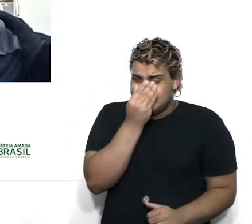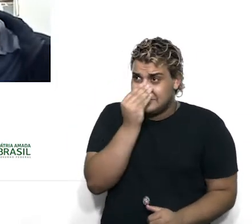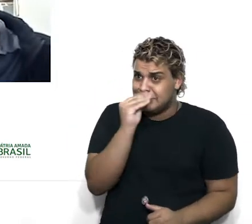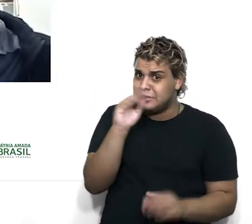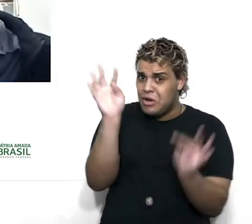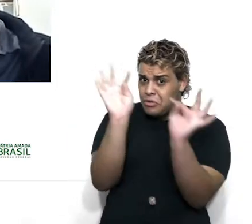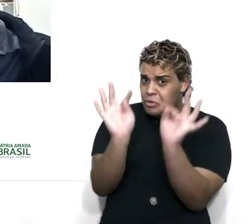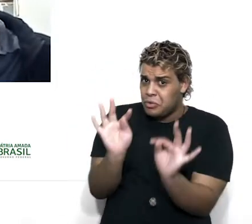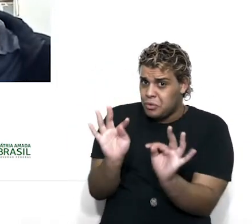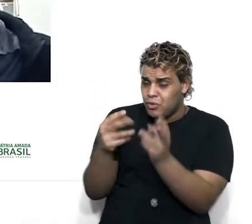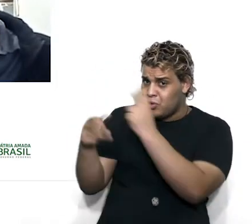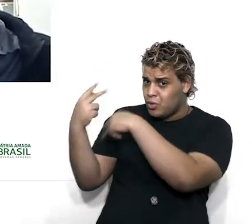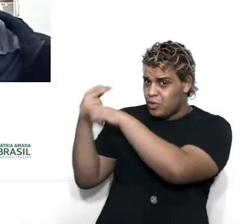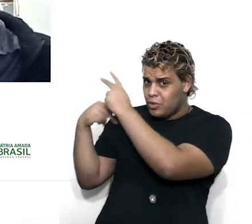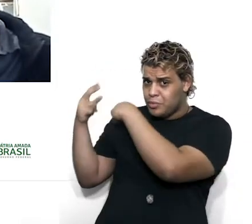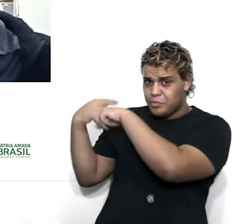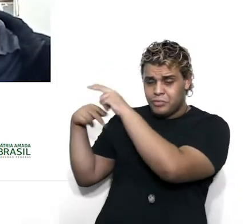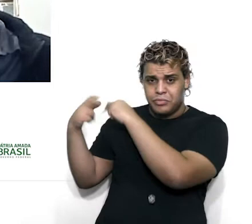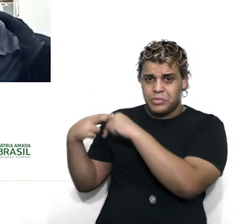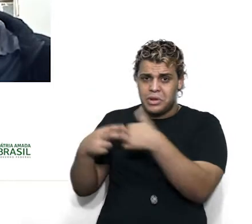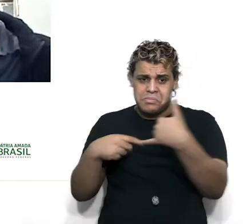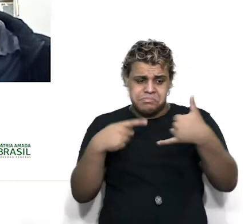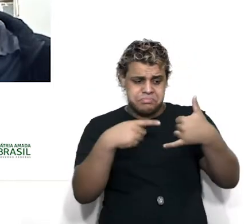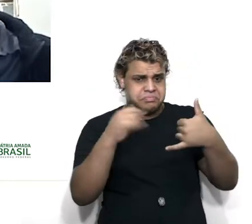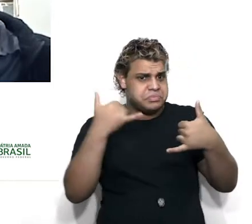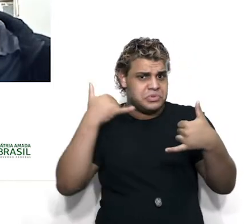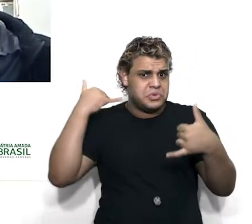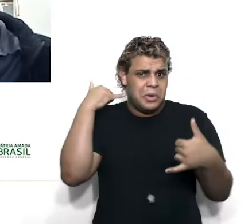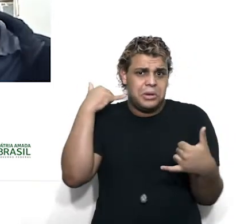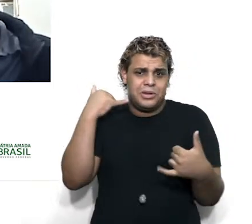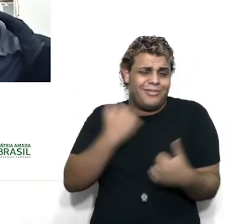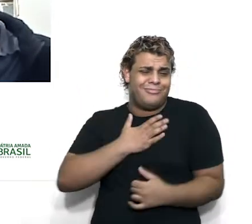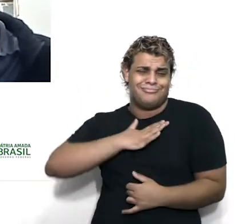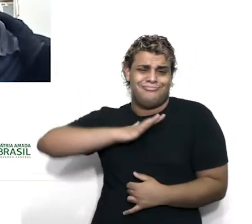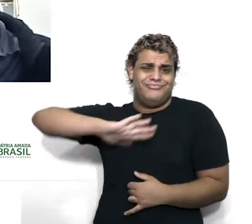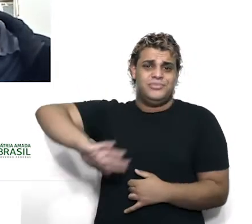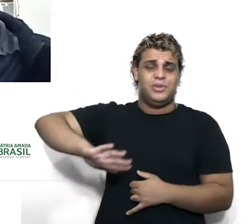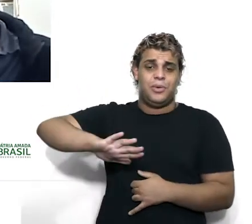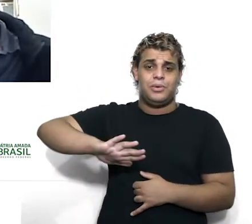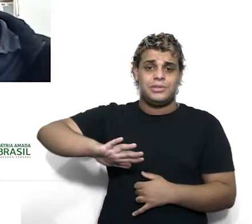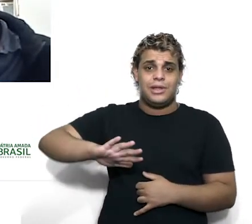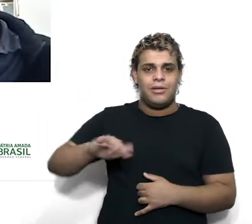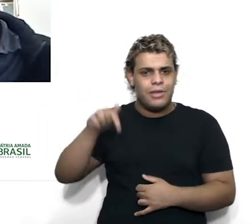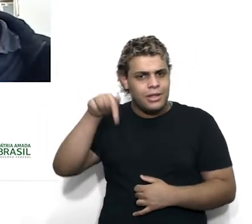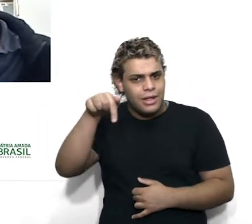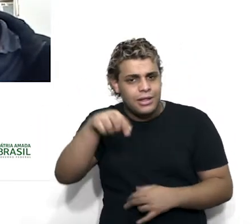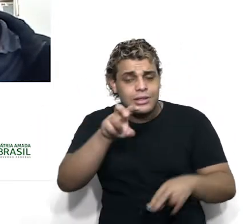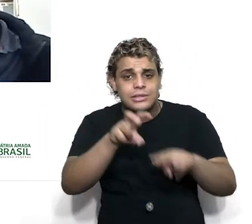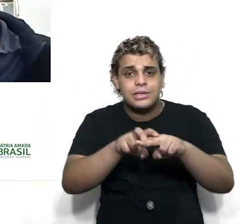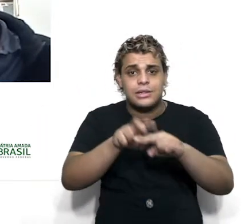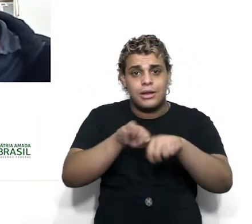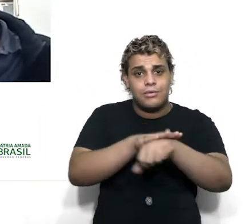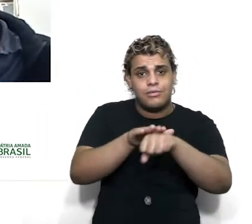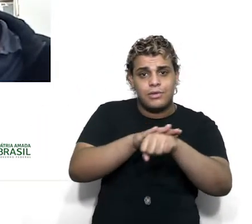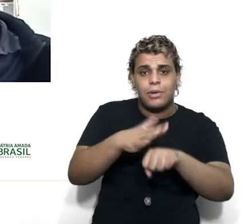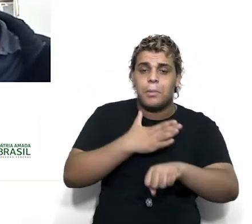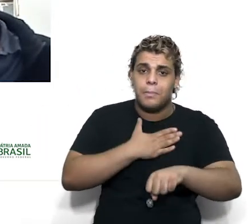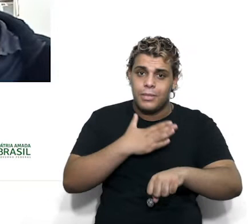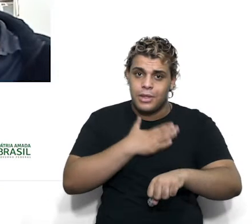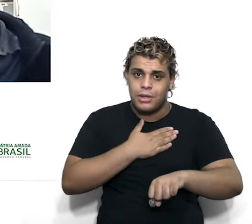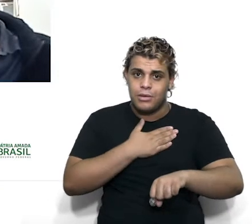que mal atendia celular, porque eu sou do tempo que você não gostava nem de atender, e está aqui sentado conversando comigo com uma